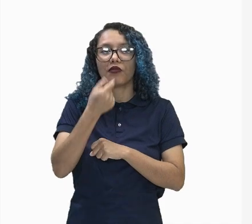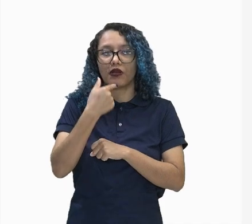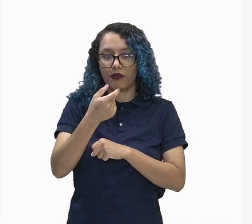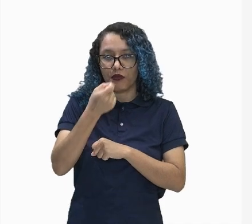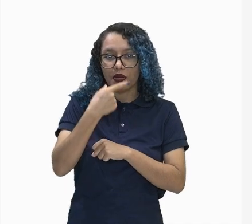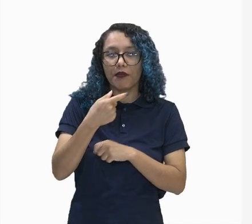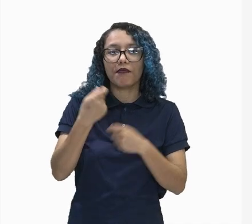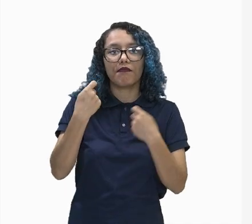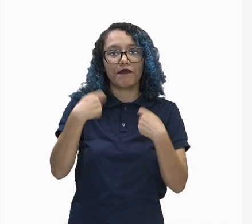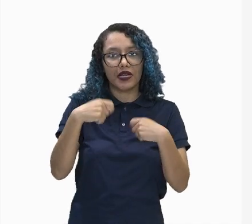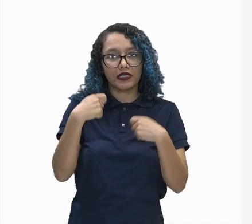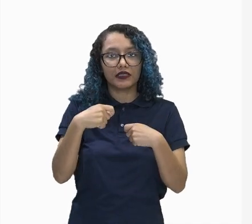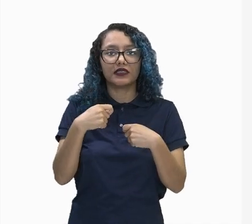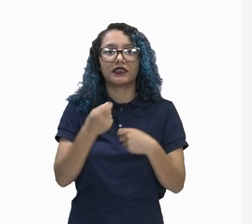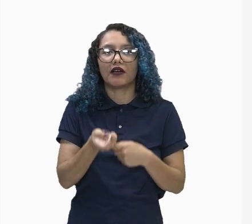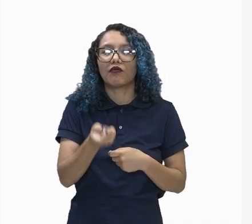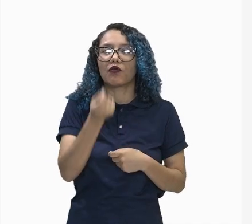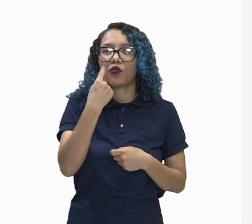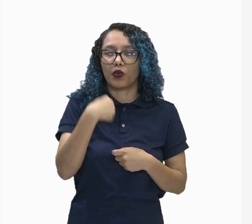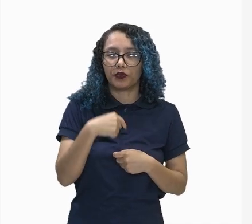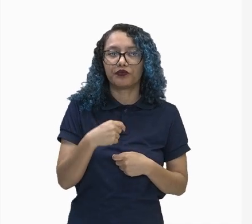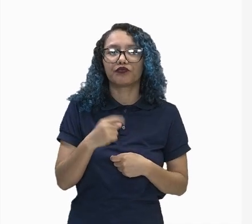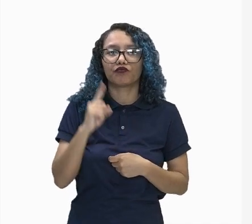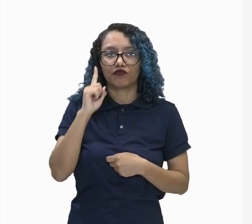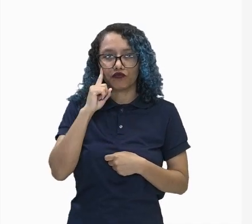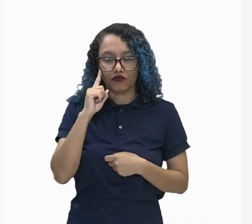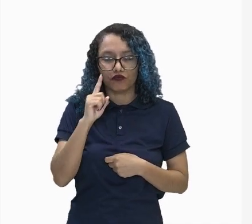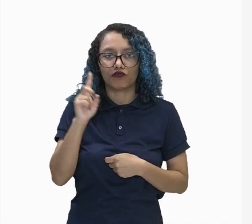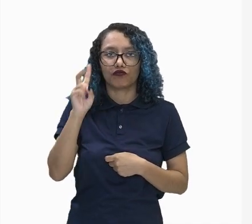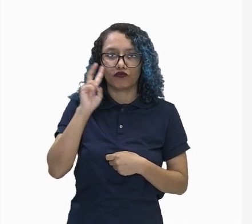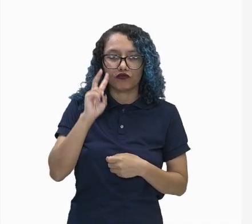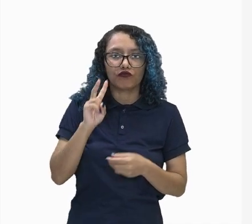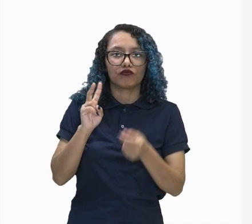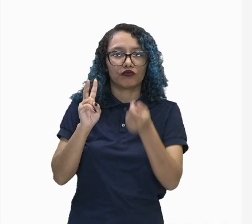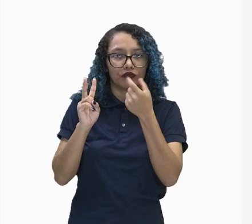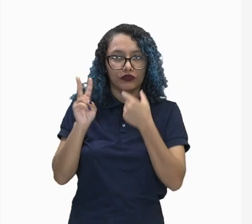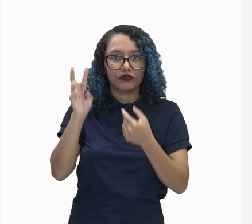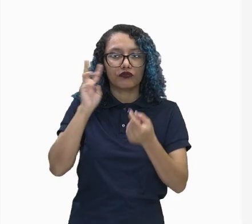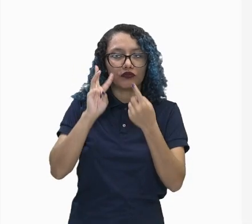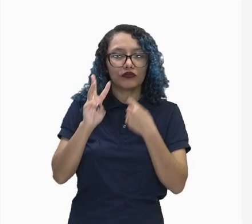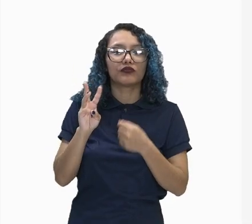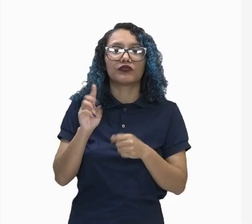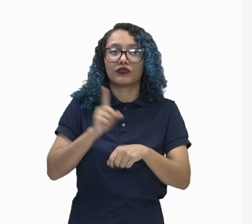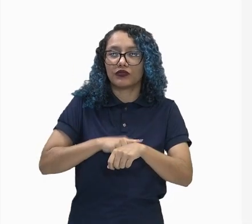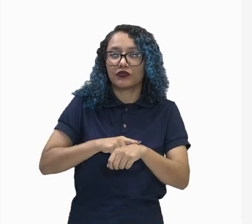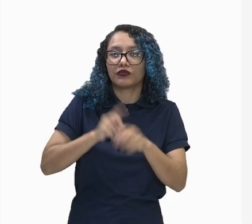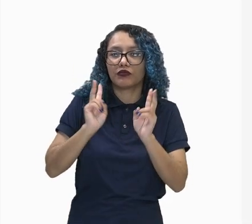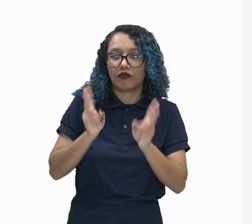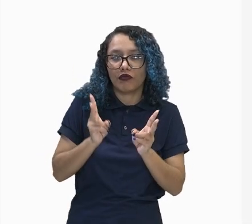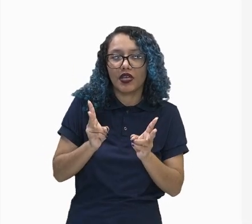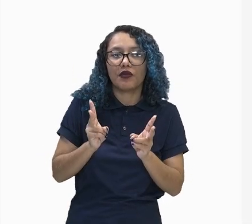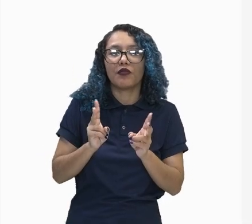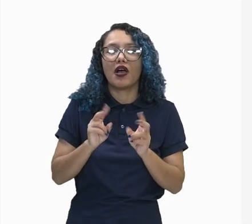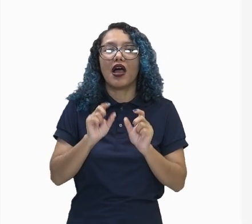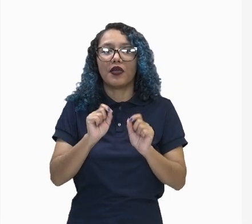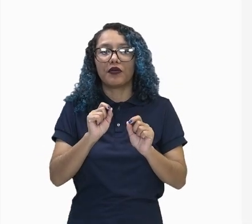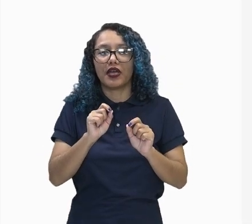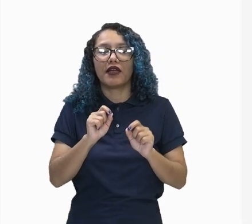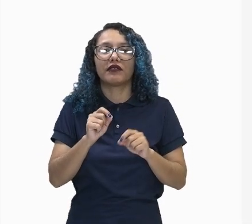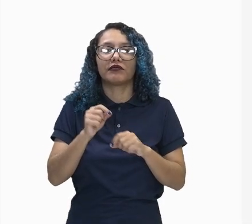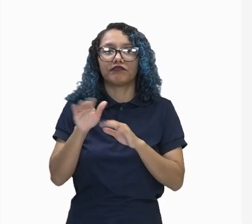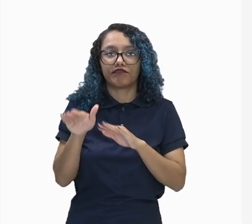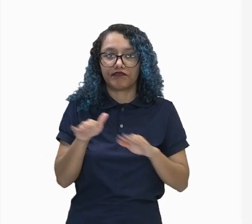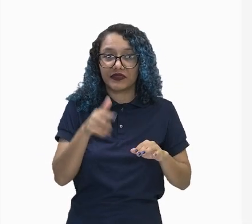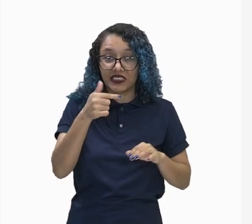ser ingeridos um por dia, de preferência no mesmo horário, e após 21 dias, suspende-se a